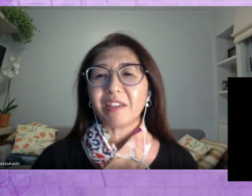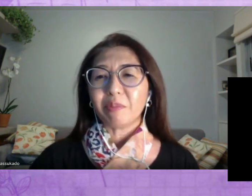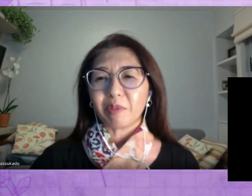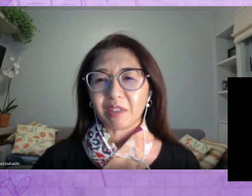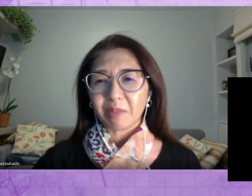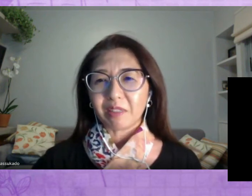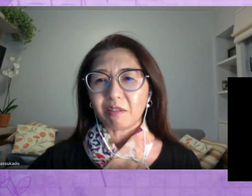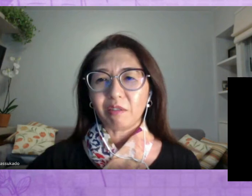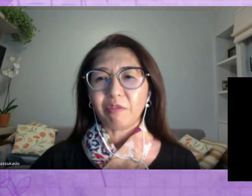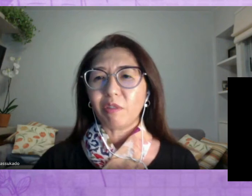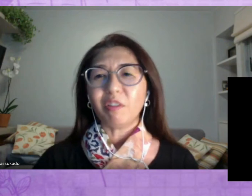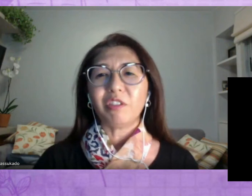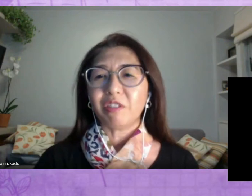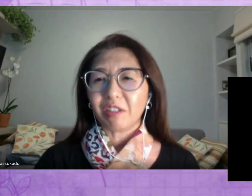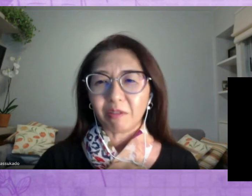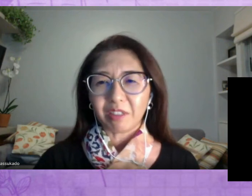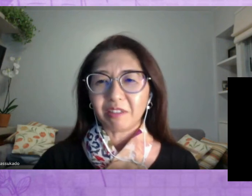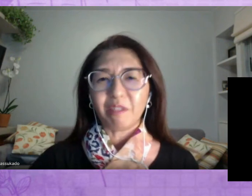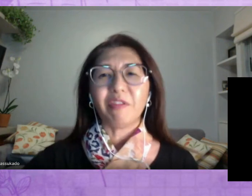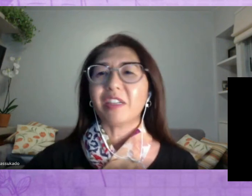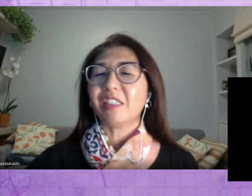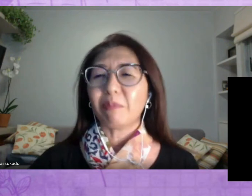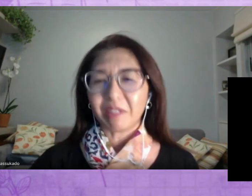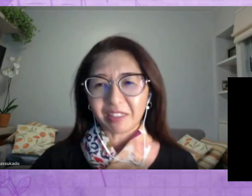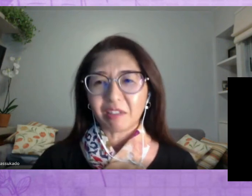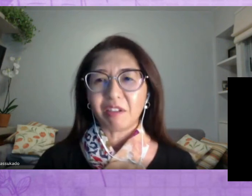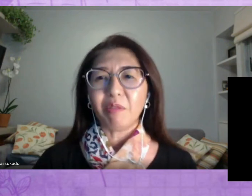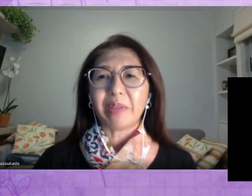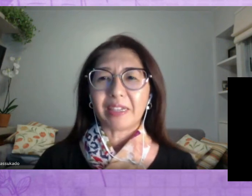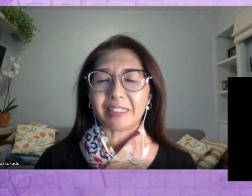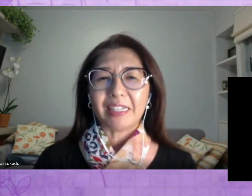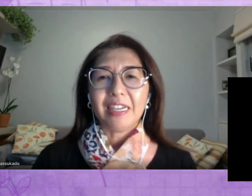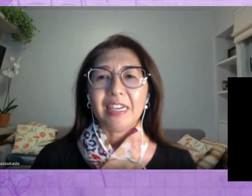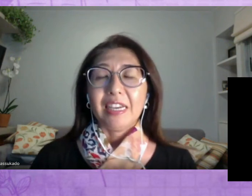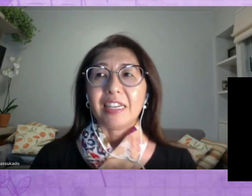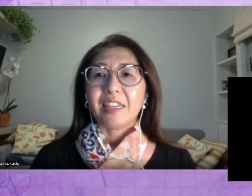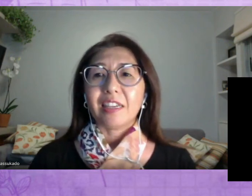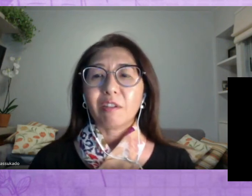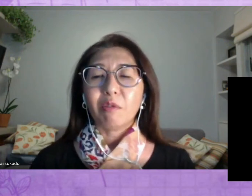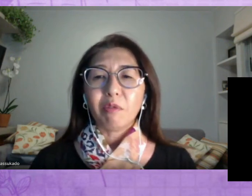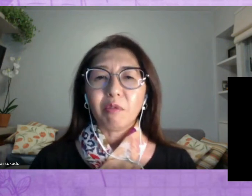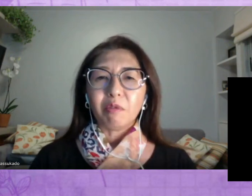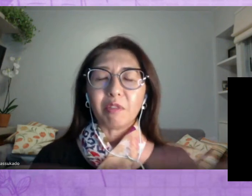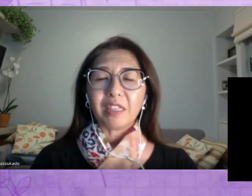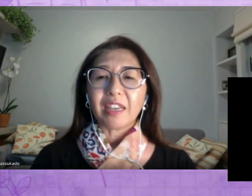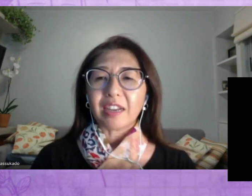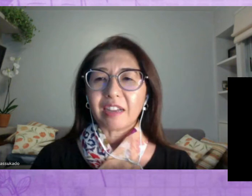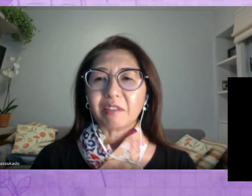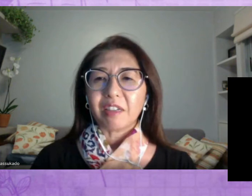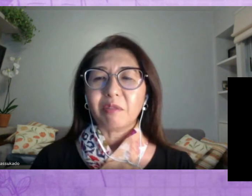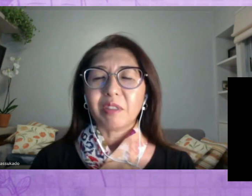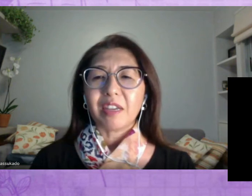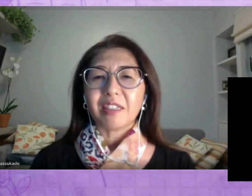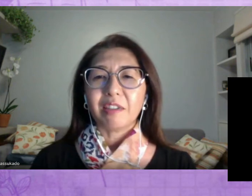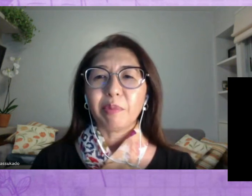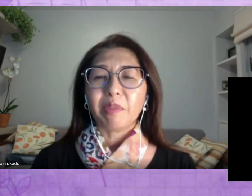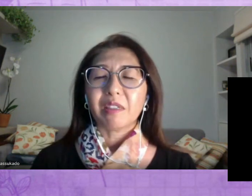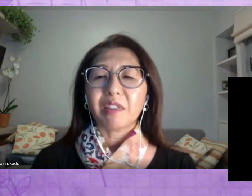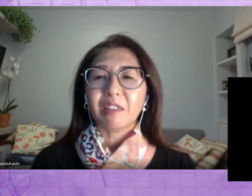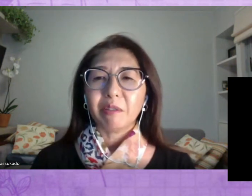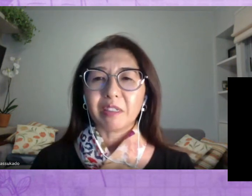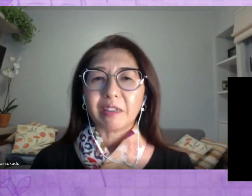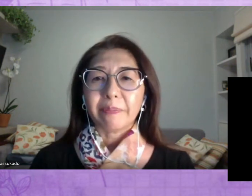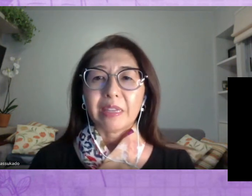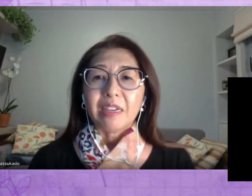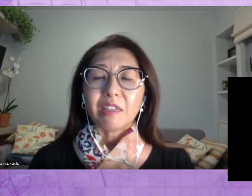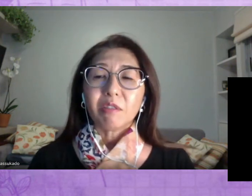mês de programação, não foi o dia 8, não foi a semana, legal. Então é o mês. E com integrado, né, com os 10 campi mais a